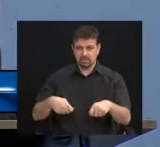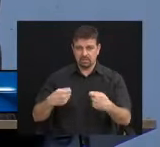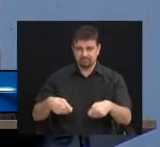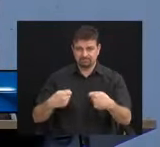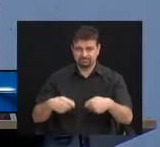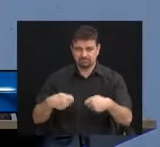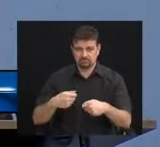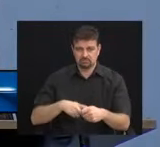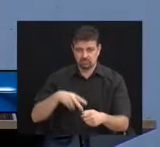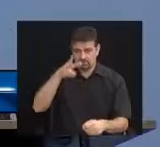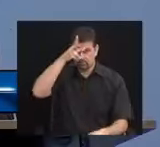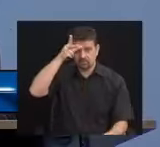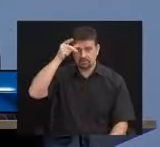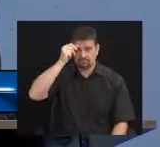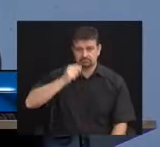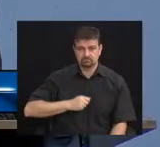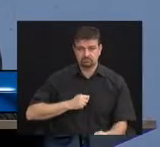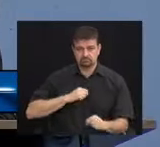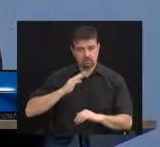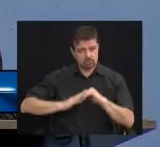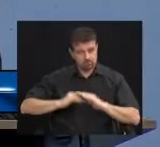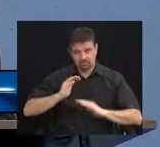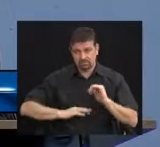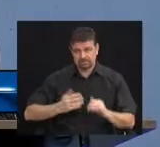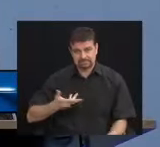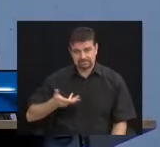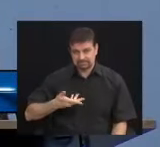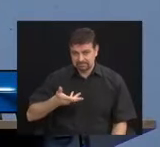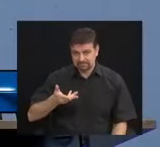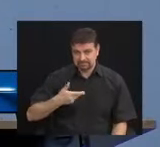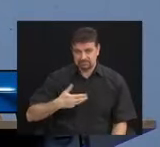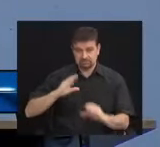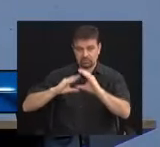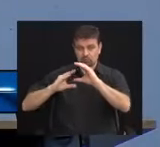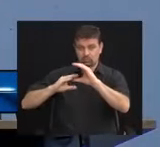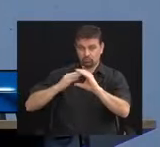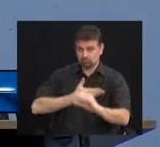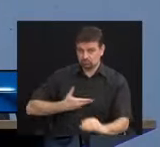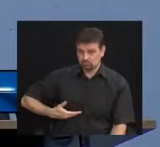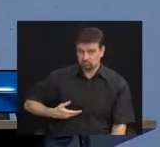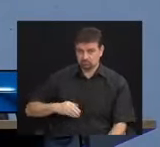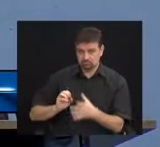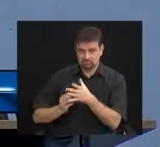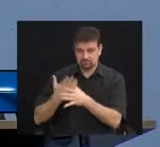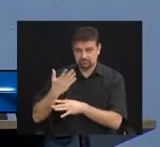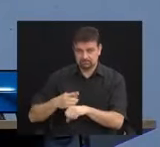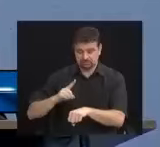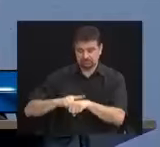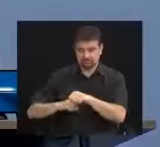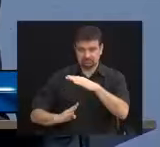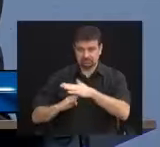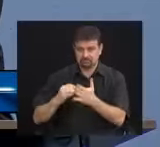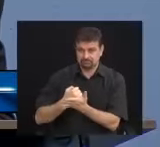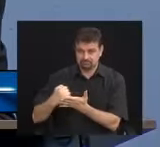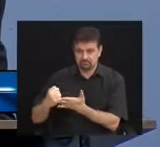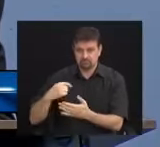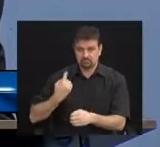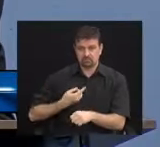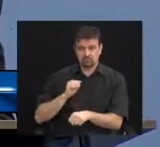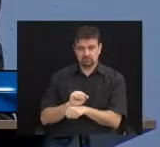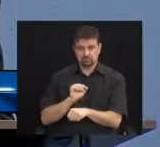haja rápido, antes que esse concurso caduque e, finalmente, tenhamos que aguardar